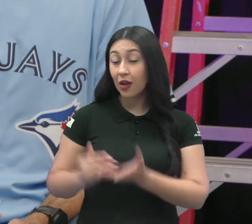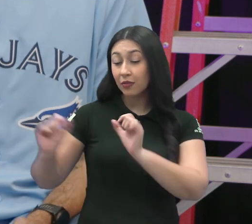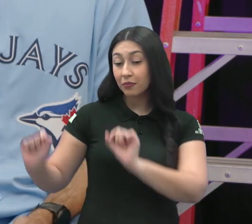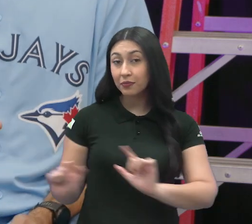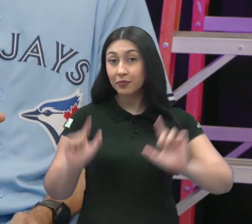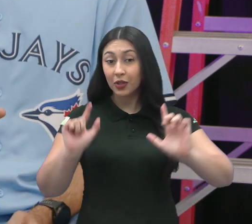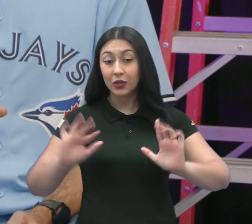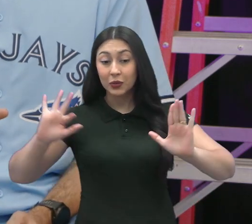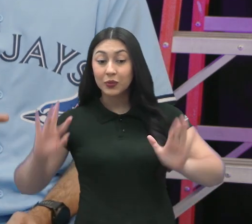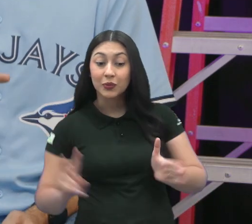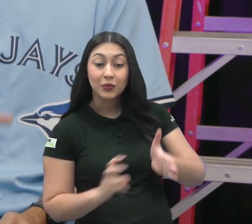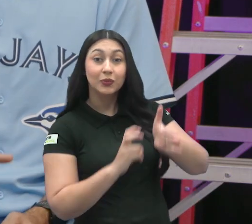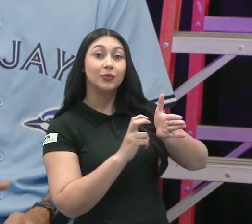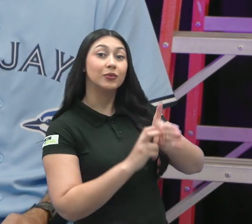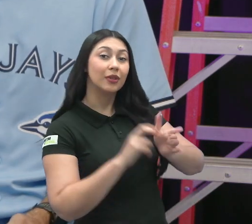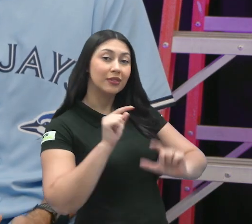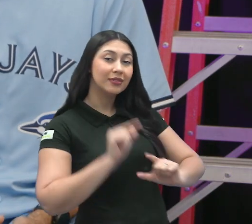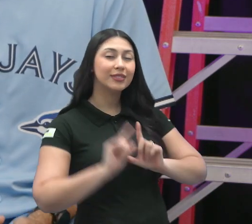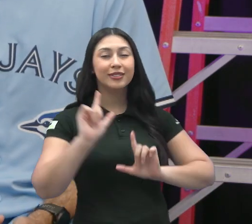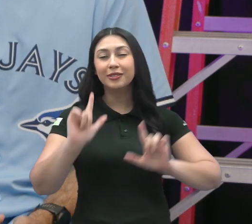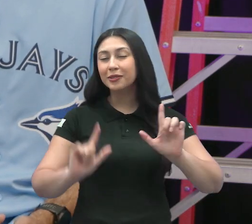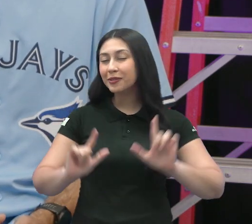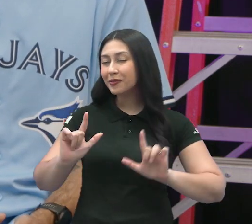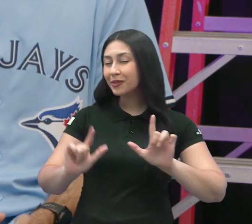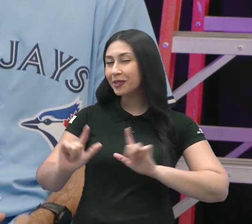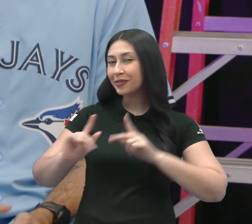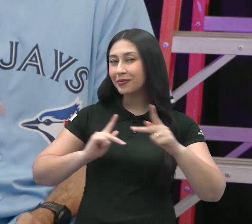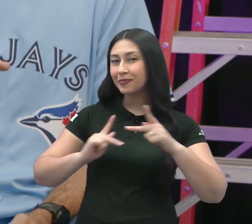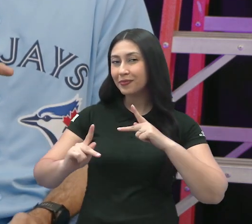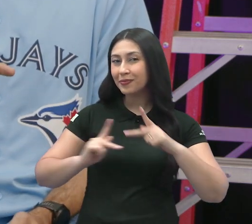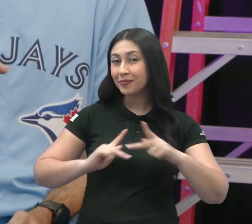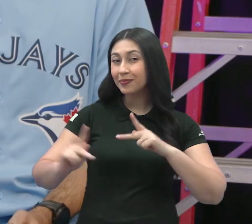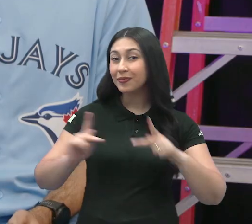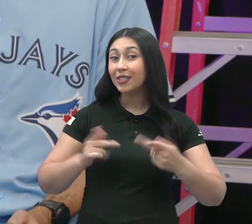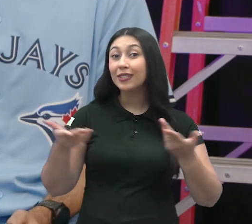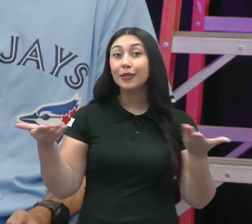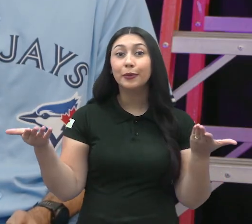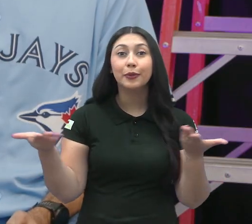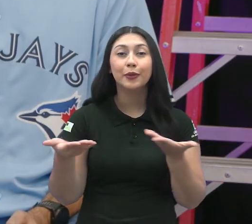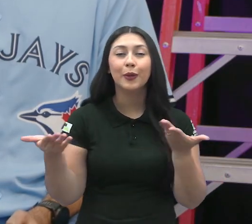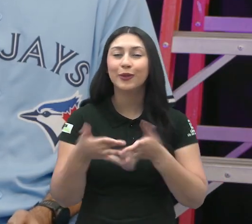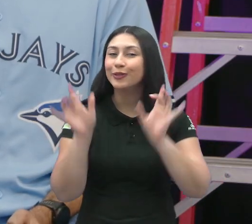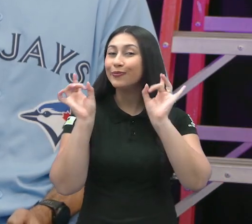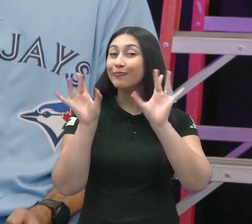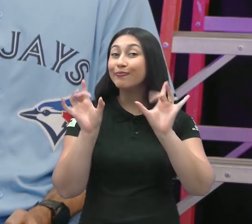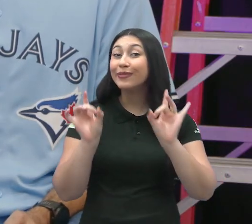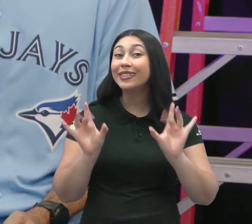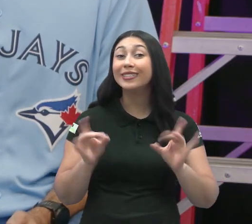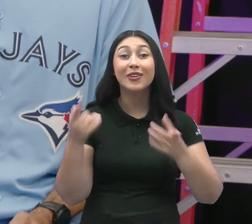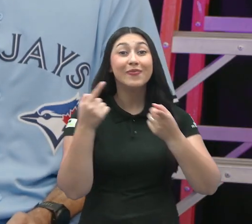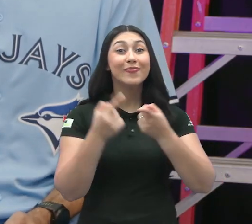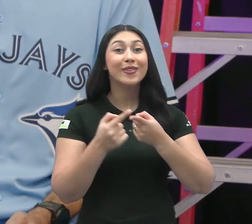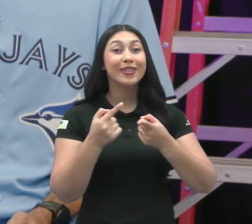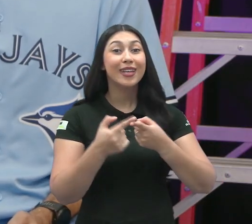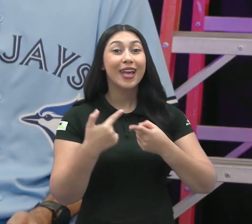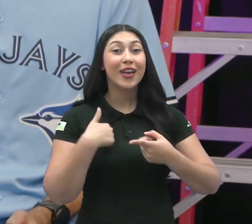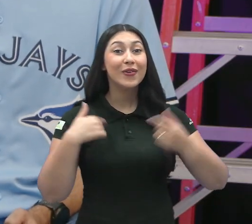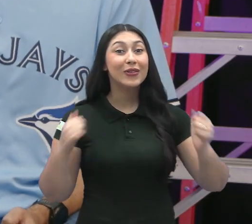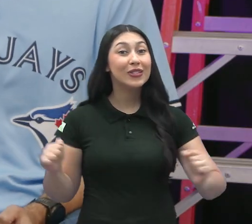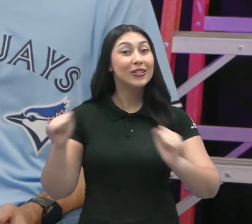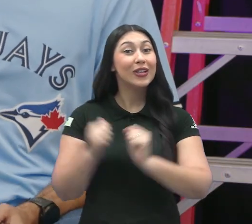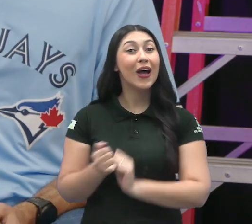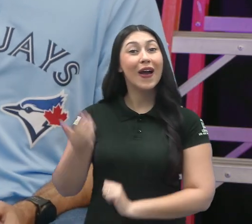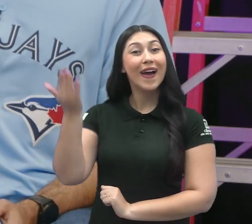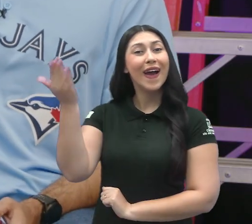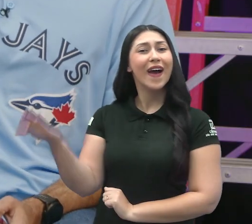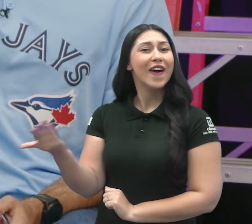Começando mais um Conexão Cultura aqui na tela da TV Câmara de São José dos Campos. O programa de hoje tá especial porque eu vou fazer esse episódio com o